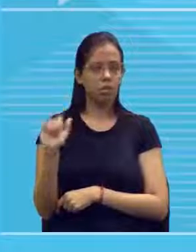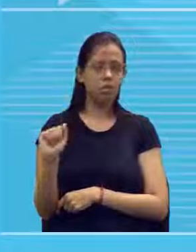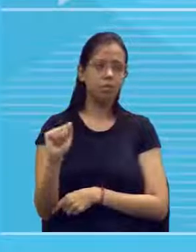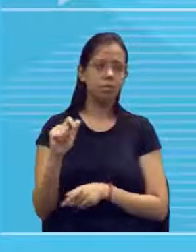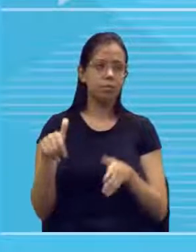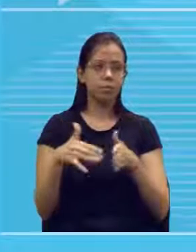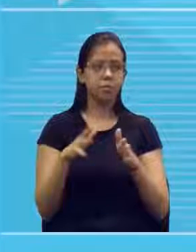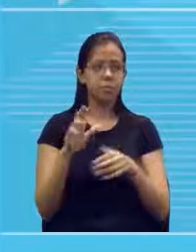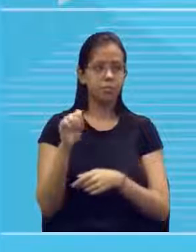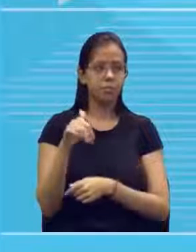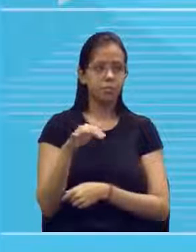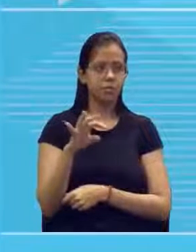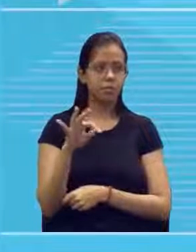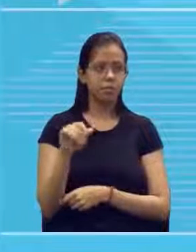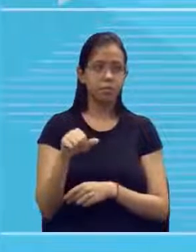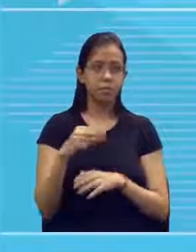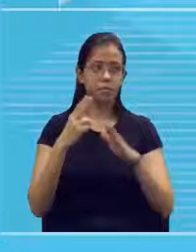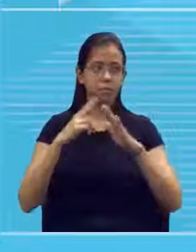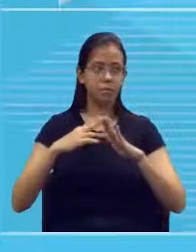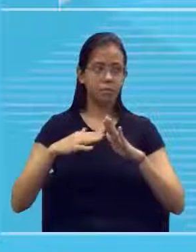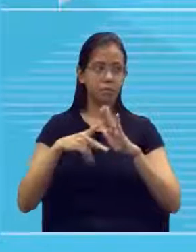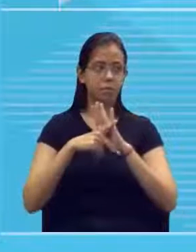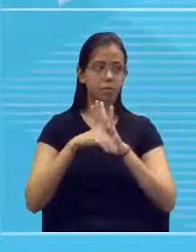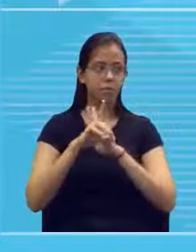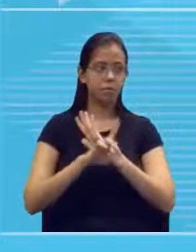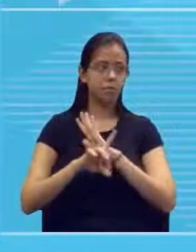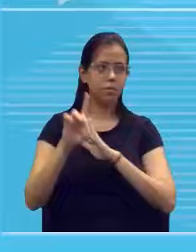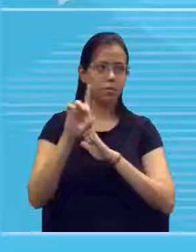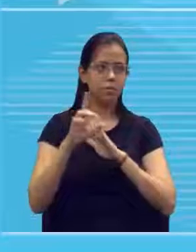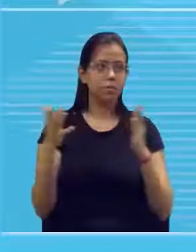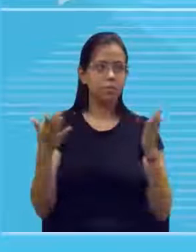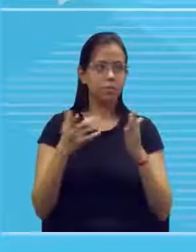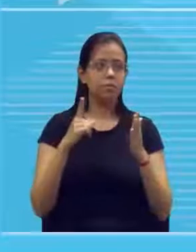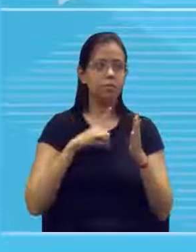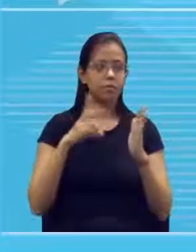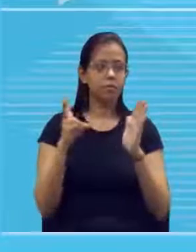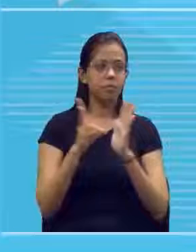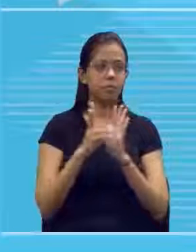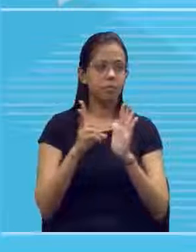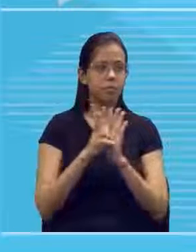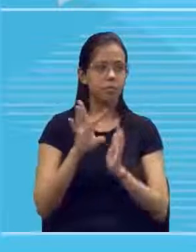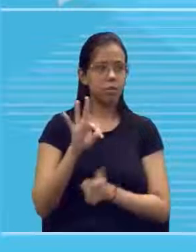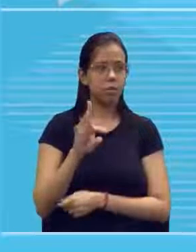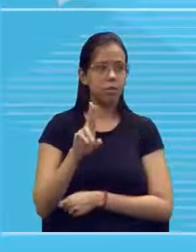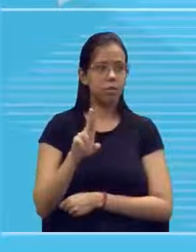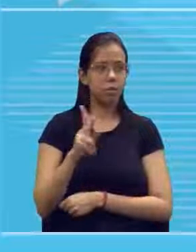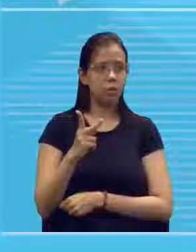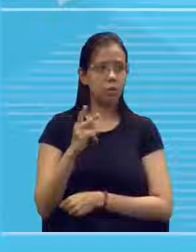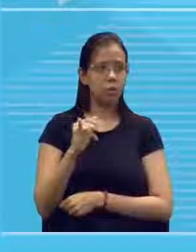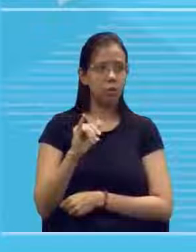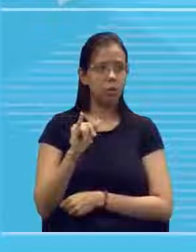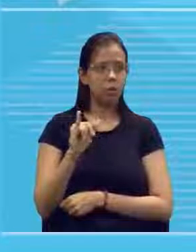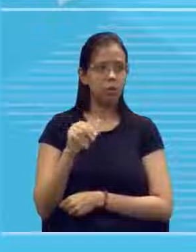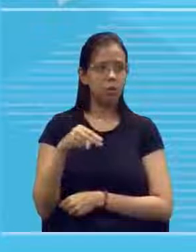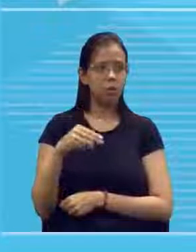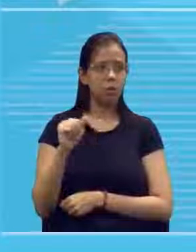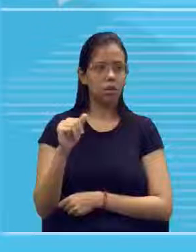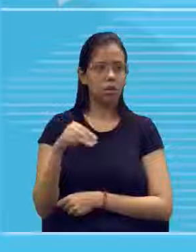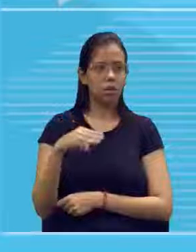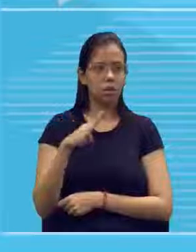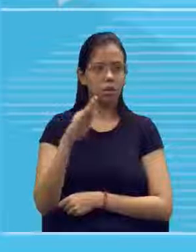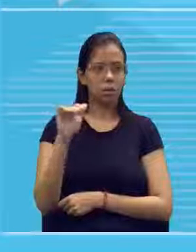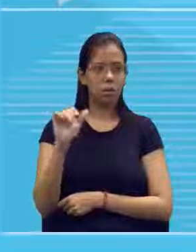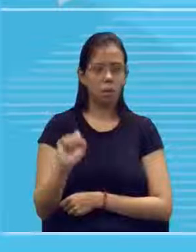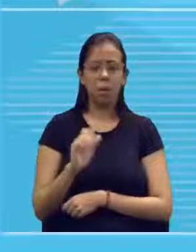anta e o Morada dos Deuses aí vem os Tupinambás Tupinambás são aqui